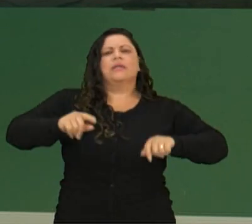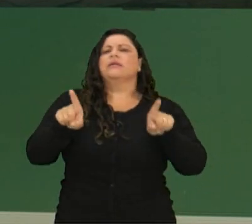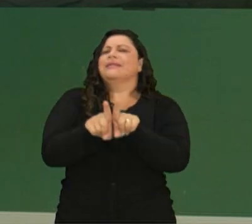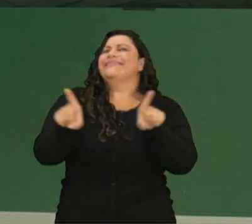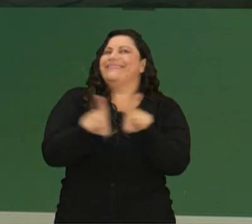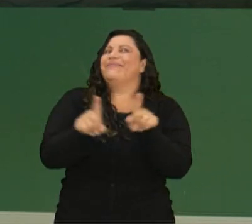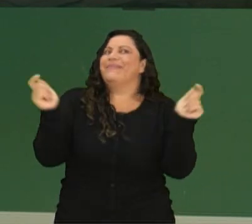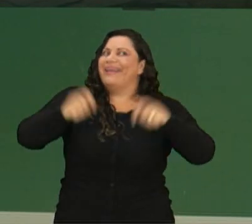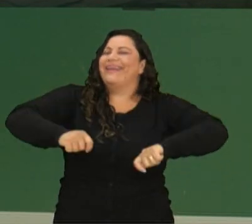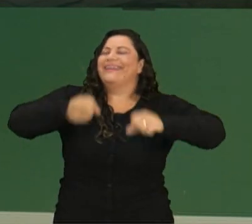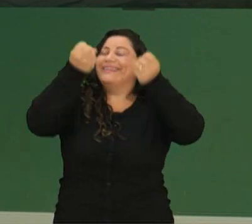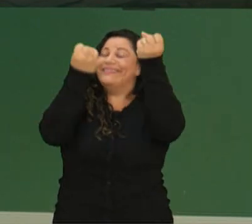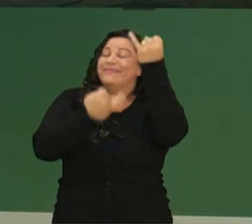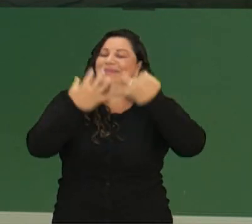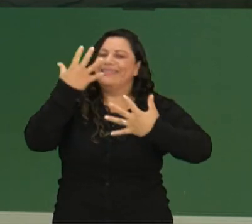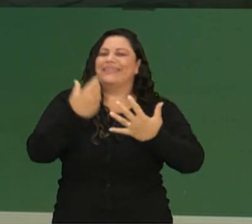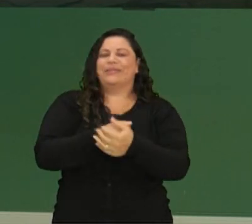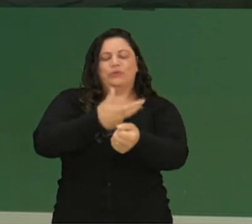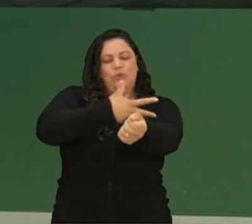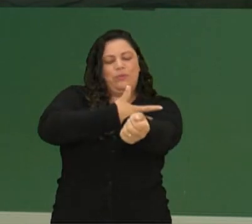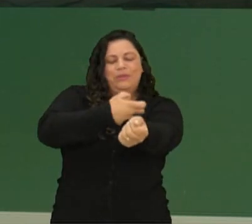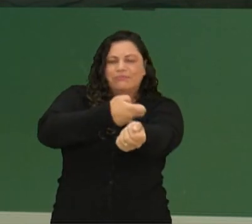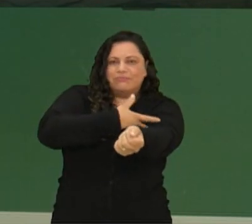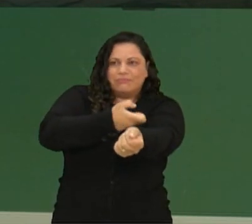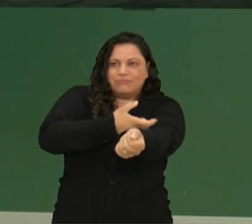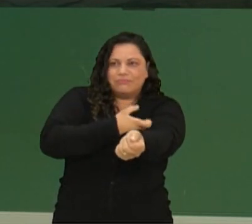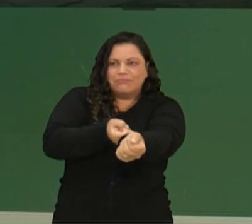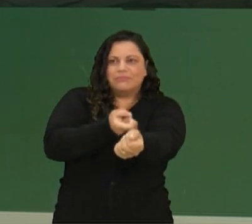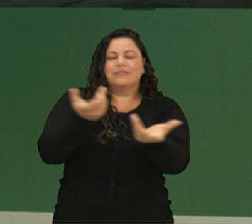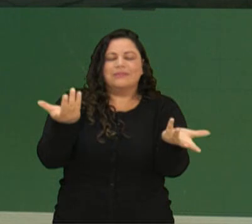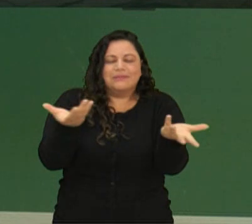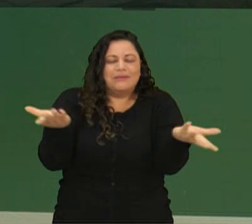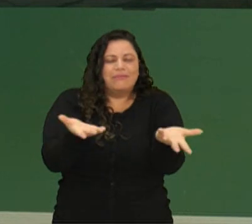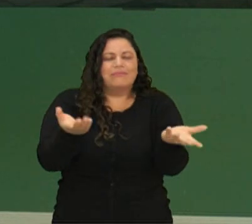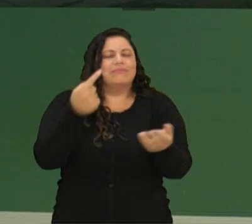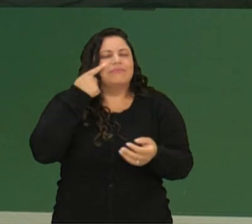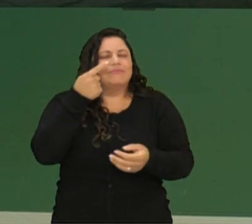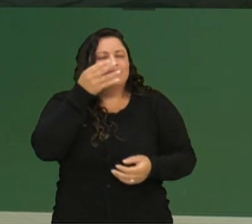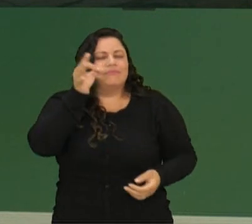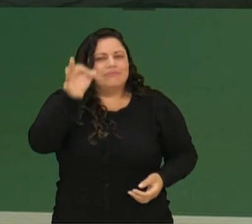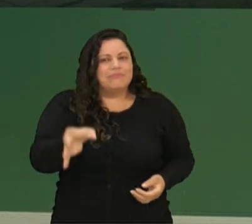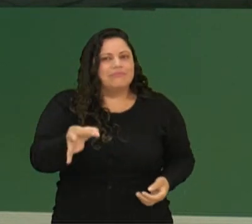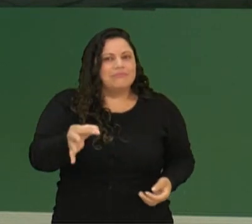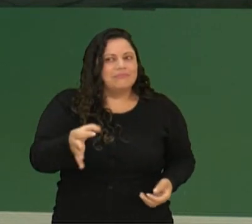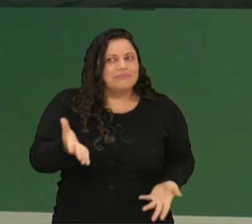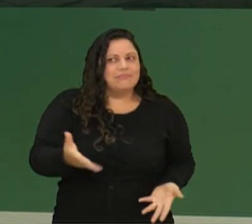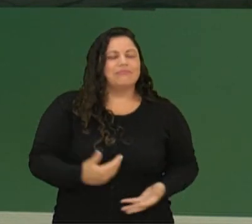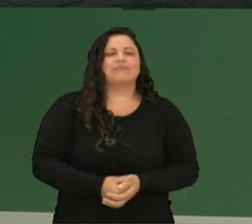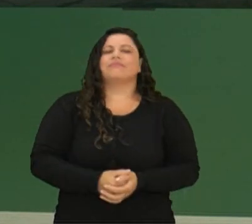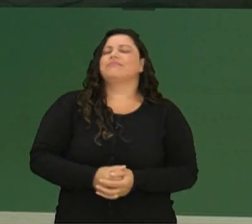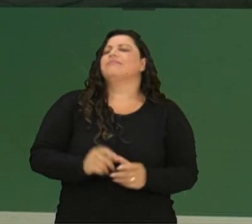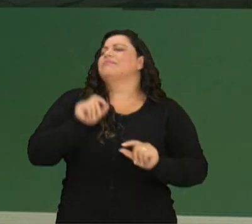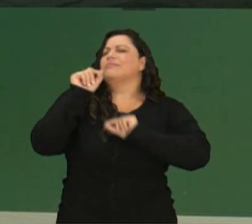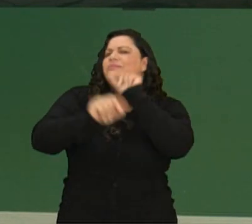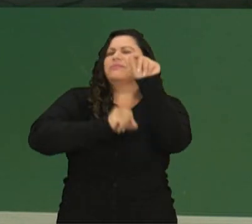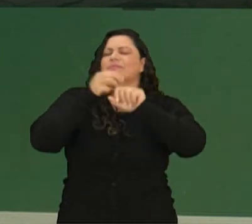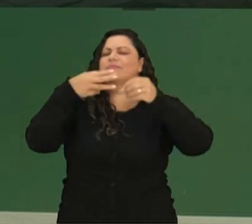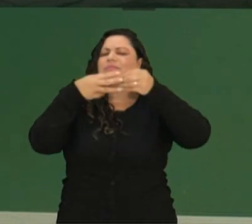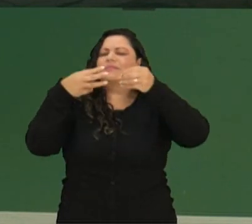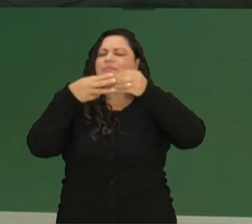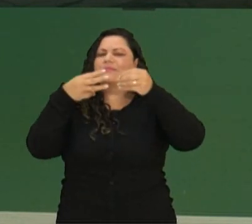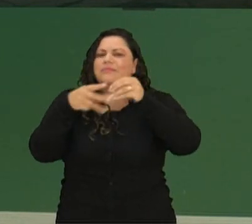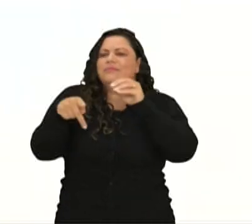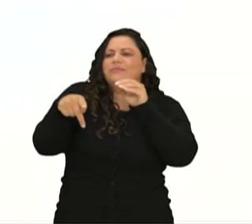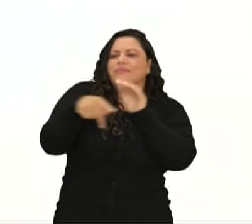passada, então tá bem fácil. Eu aposto que você acertou. Célula responsável aí pelo transporte do oxigênio são